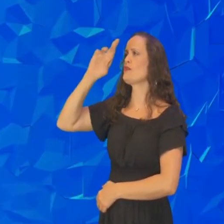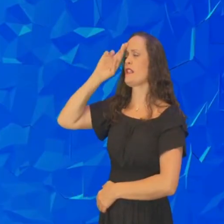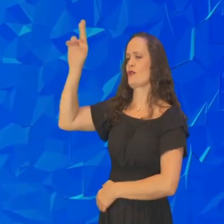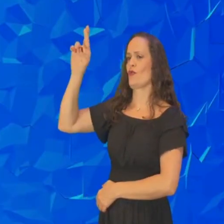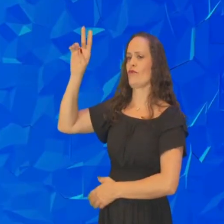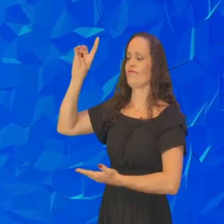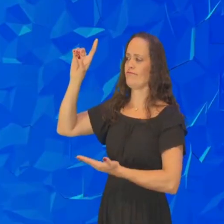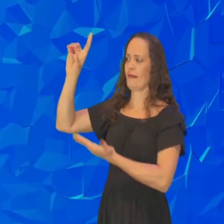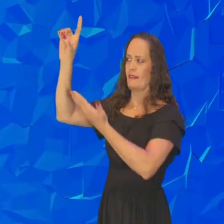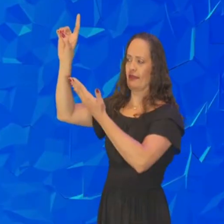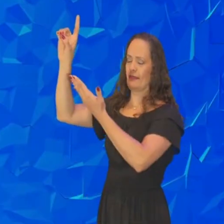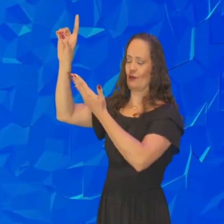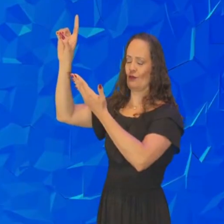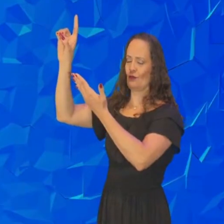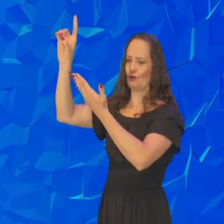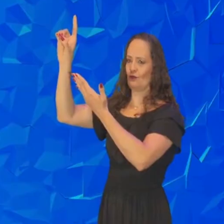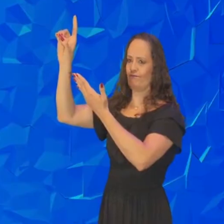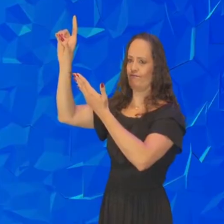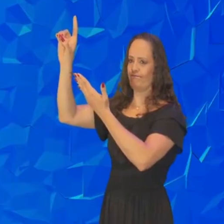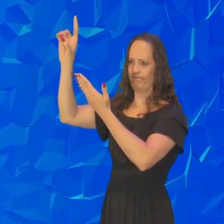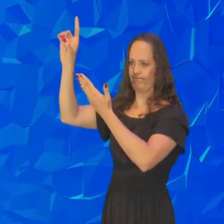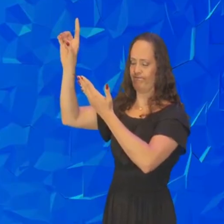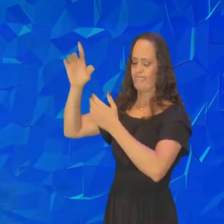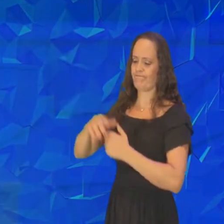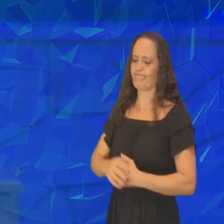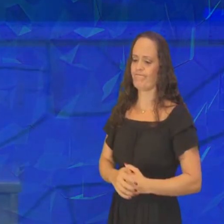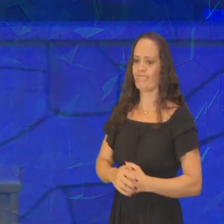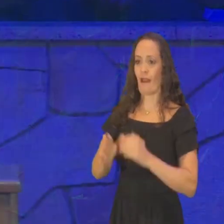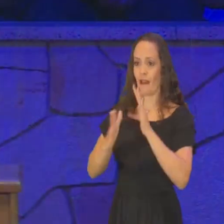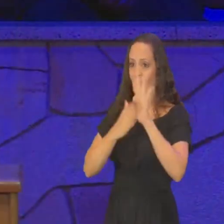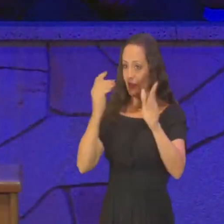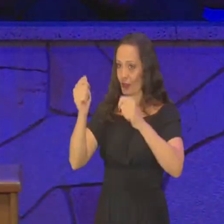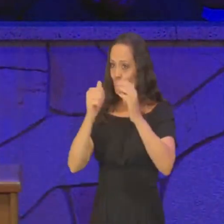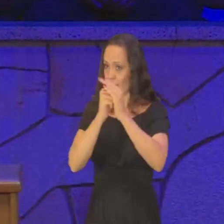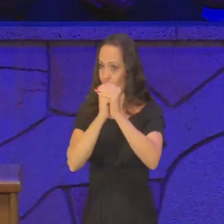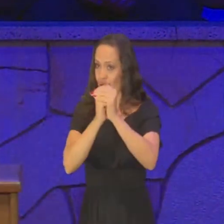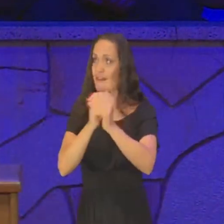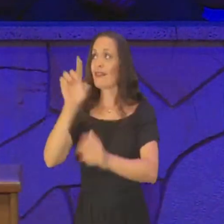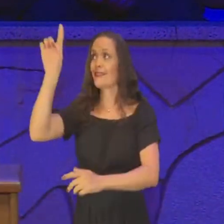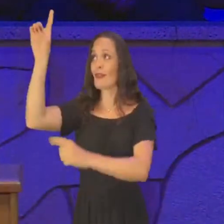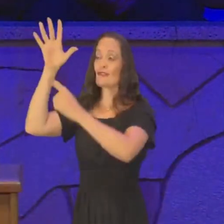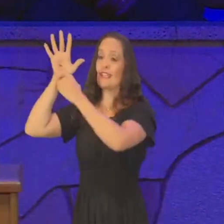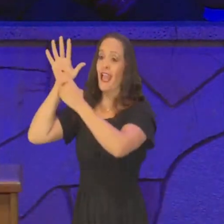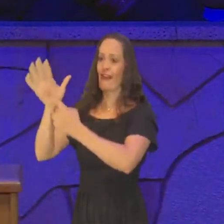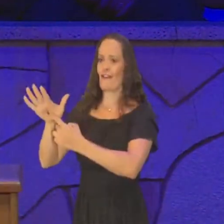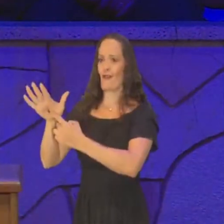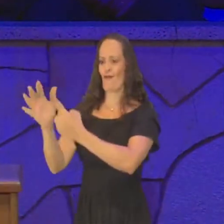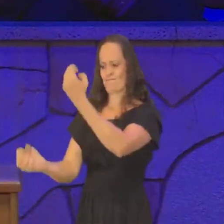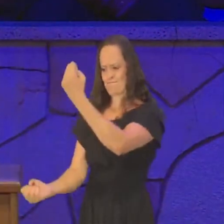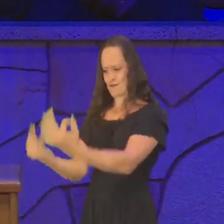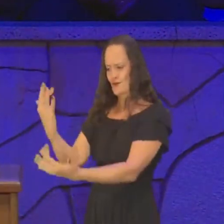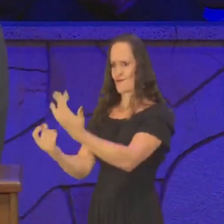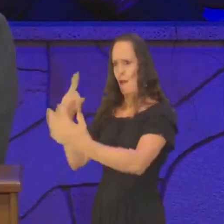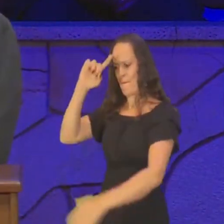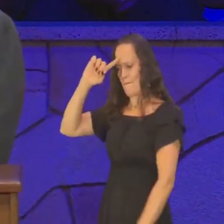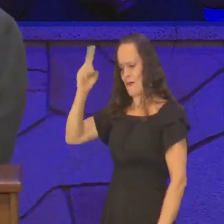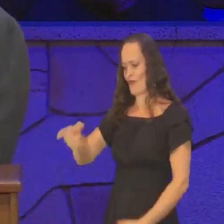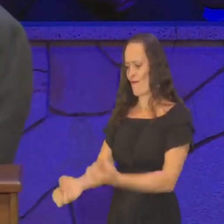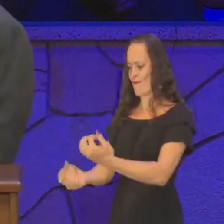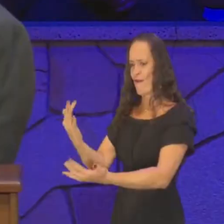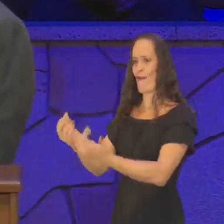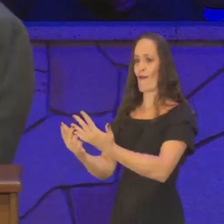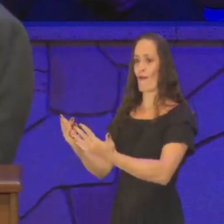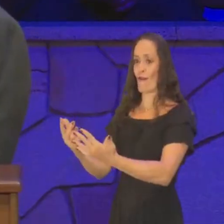o Senhor é Deus. Aleluia, Deus se manifestou. Os profetas